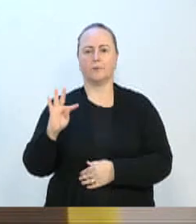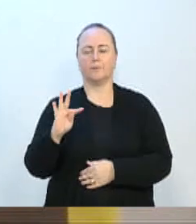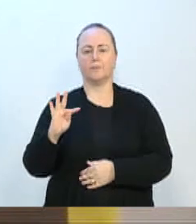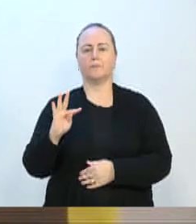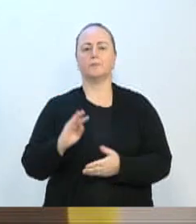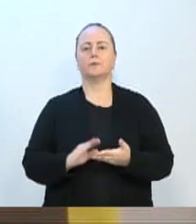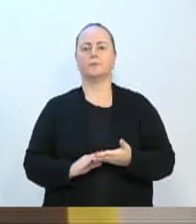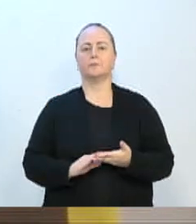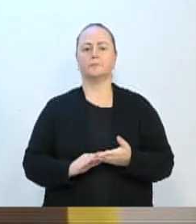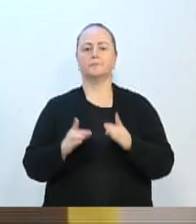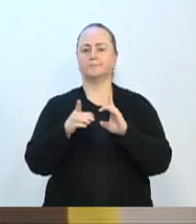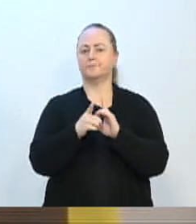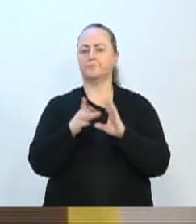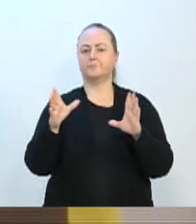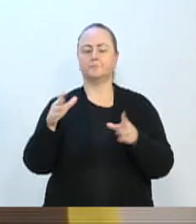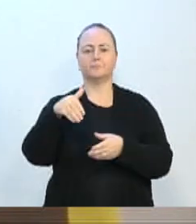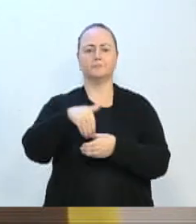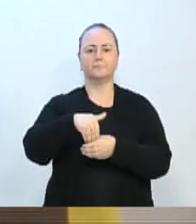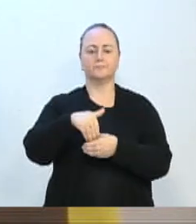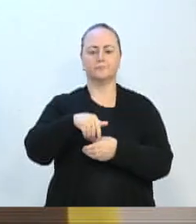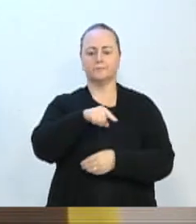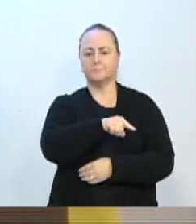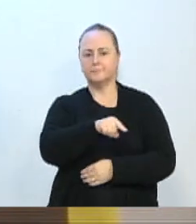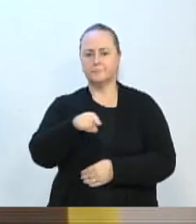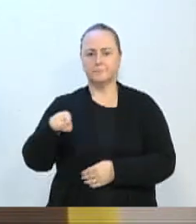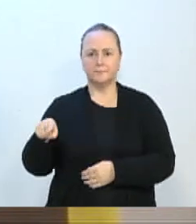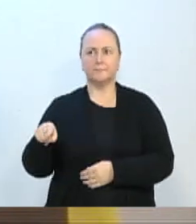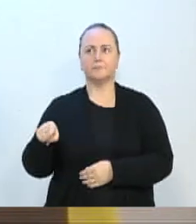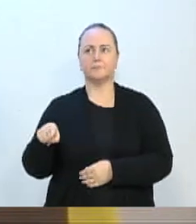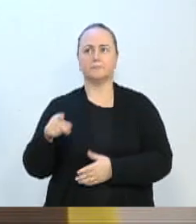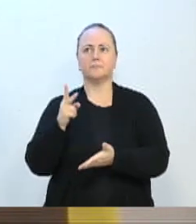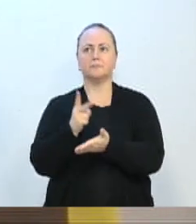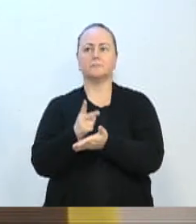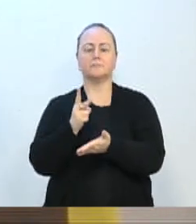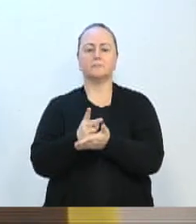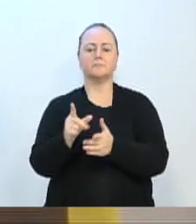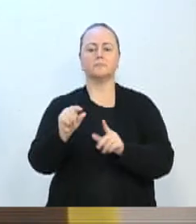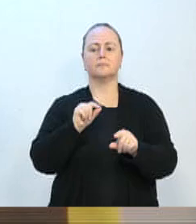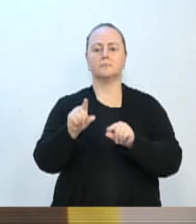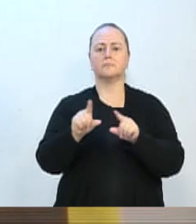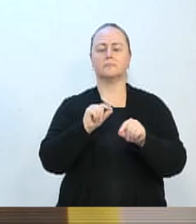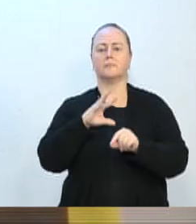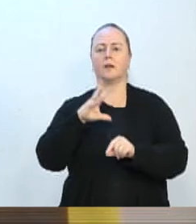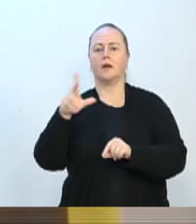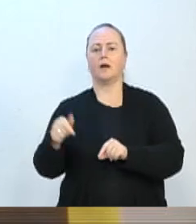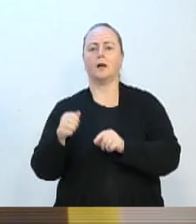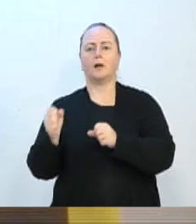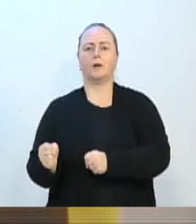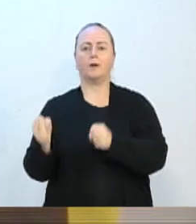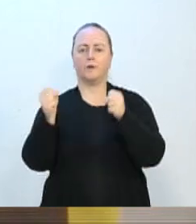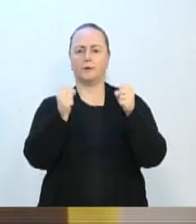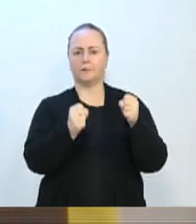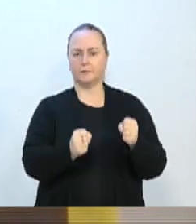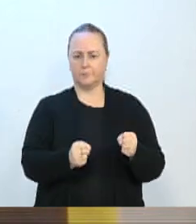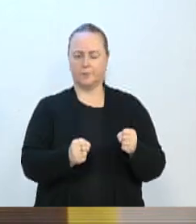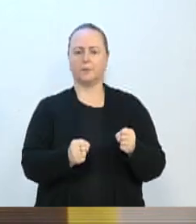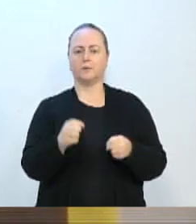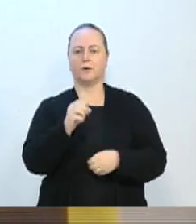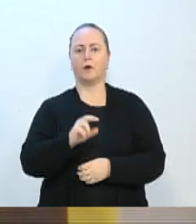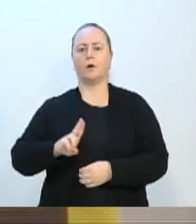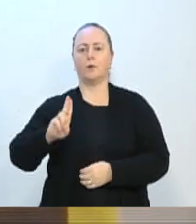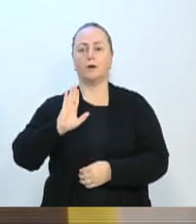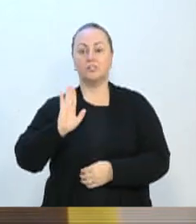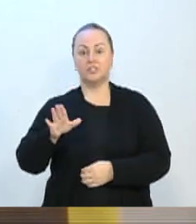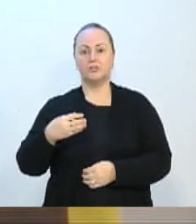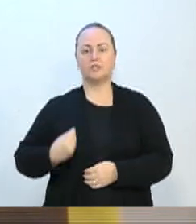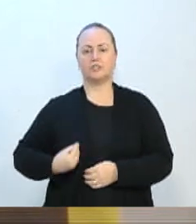através da Democracia nas urnas as urnas que sempre elegeram todos que estão no poder ou já estiveram É